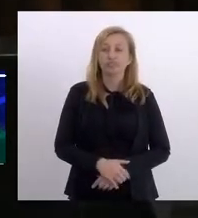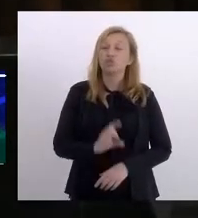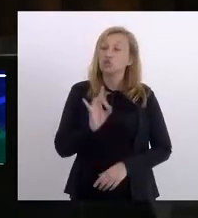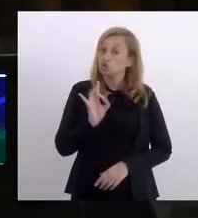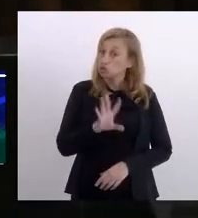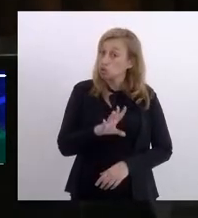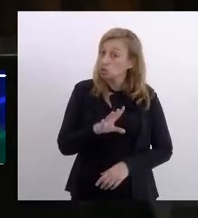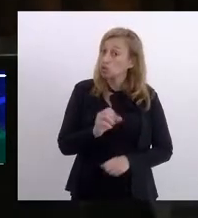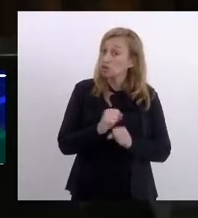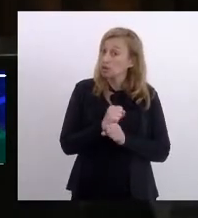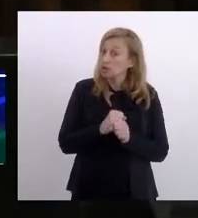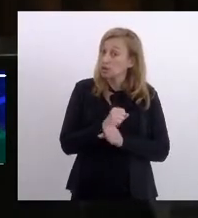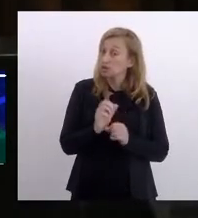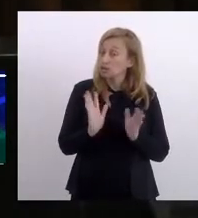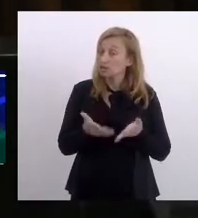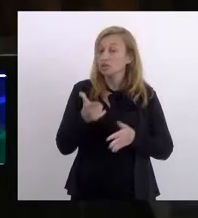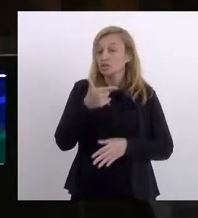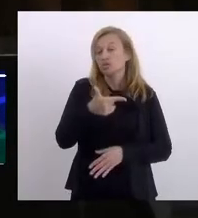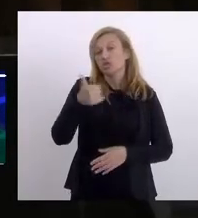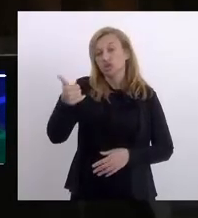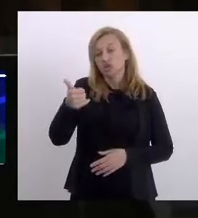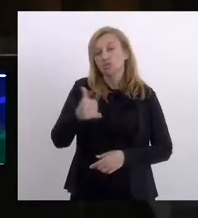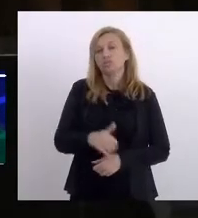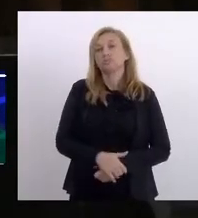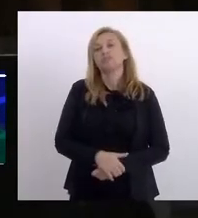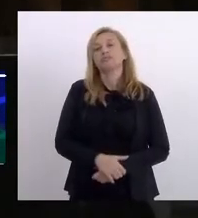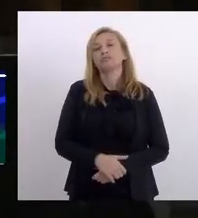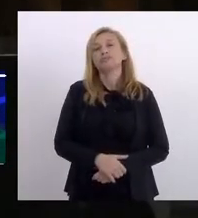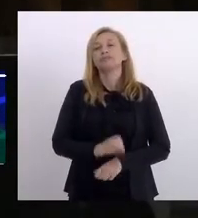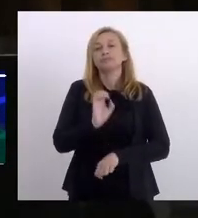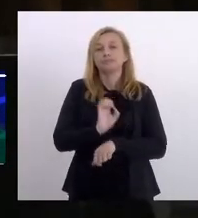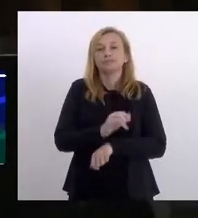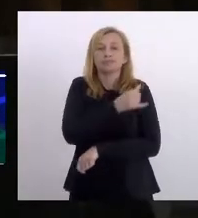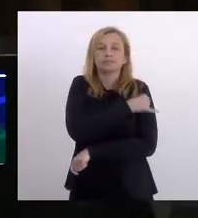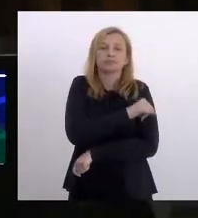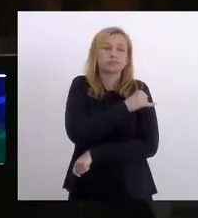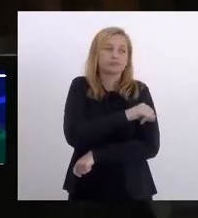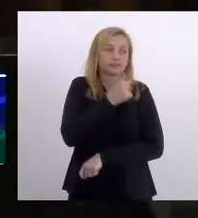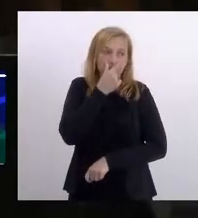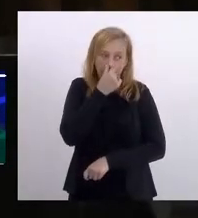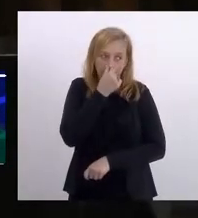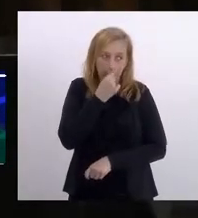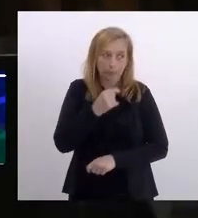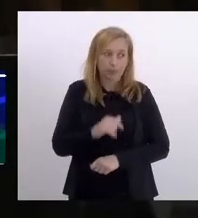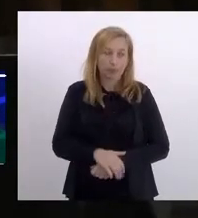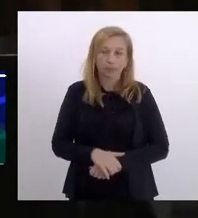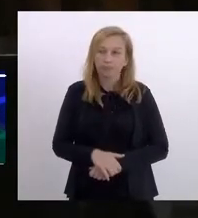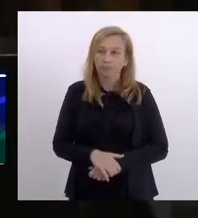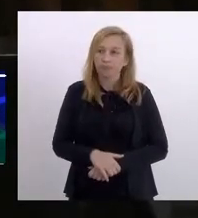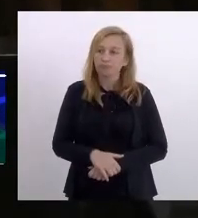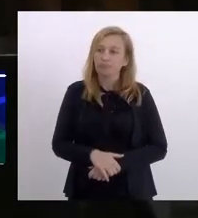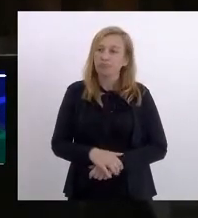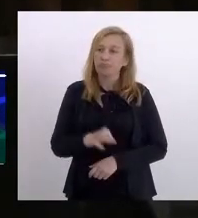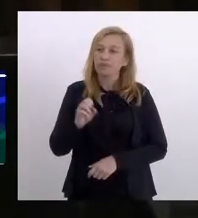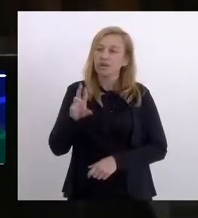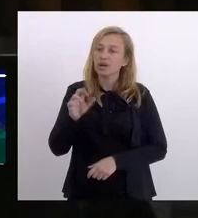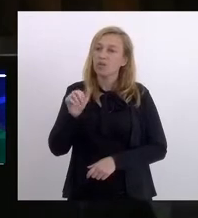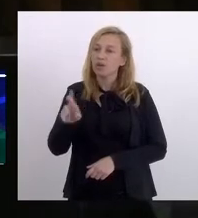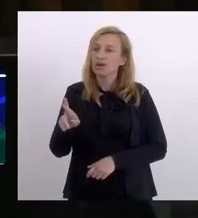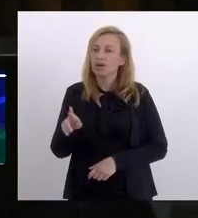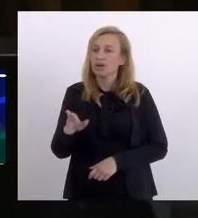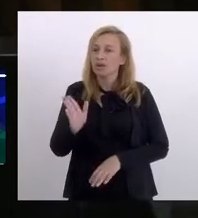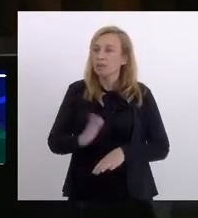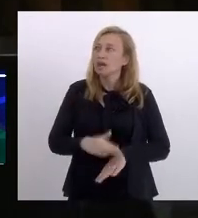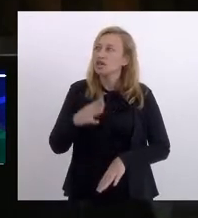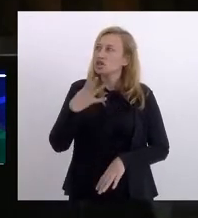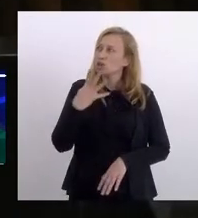Somente nesse ano de 2021, o Estado do Rio de Janeiro está destinando para Delaware mais